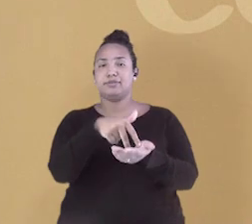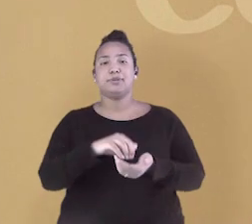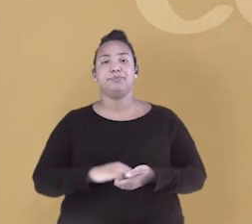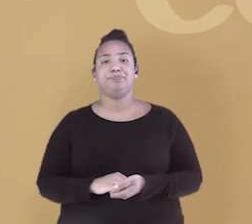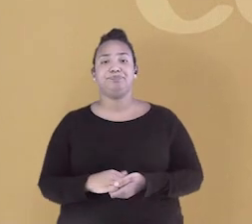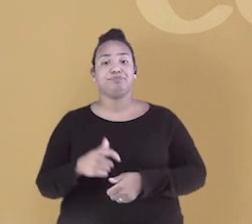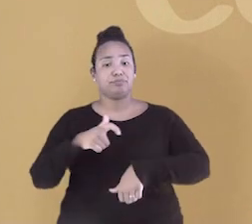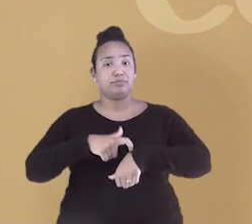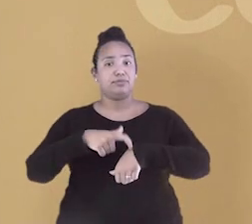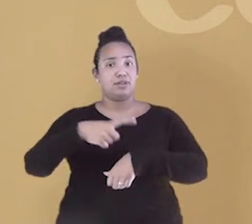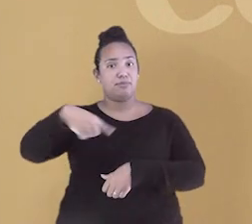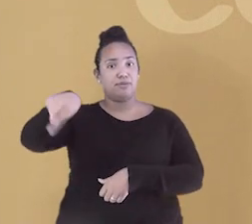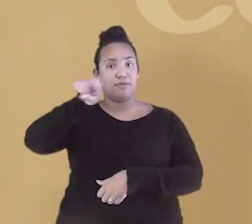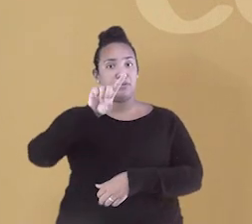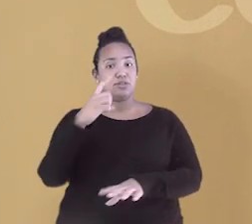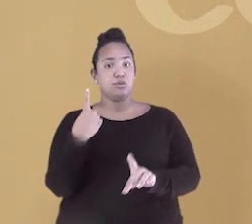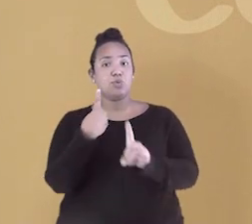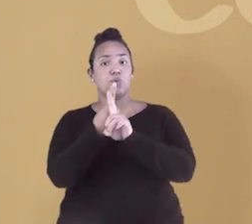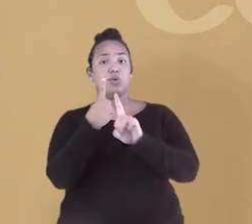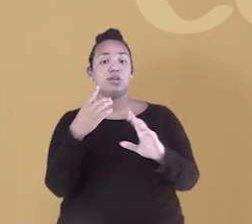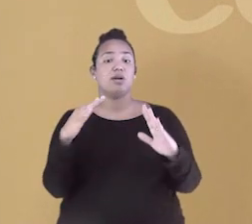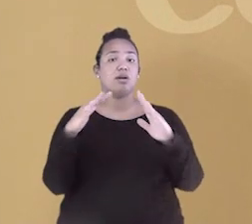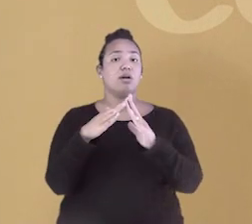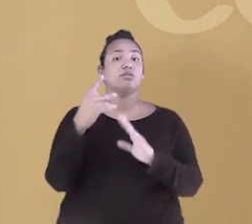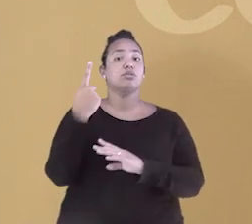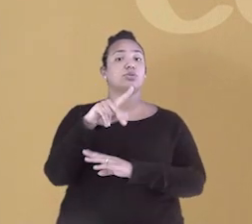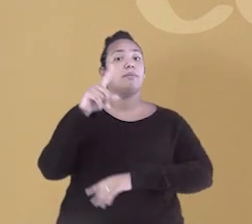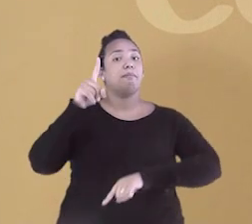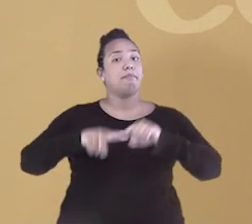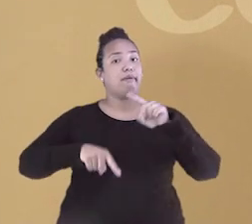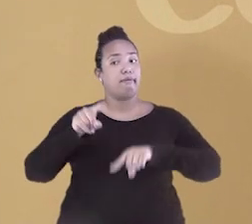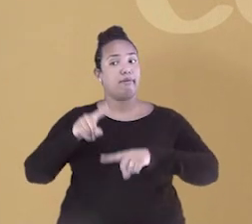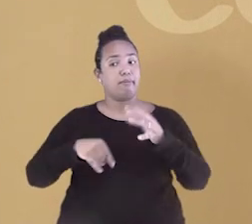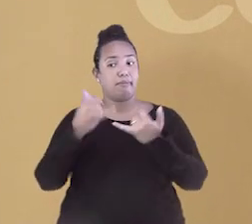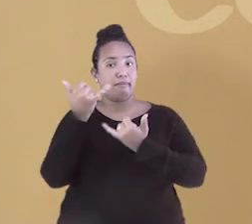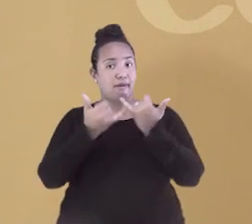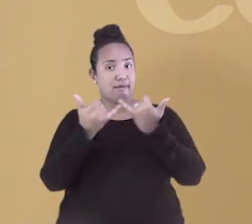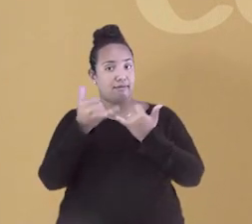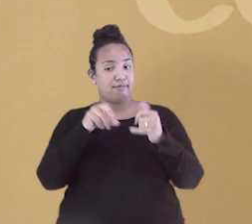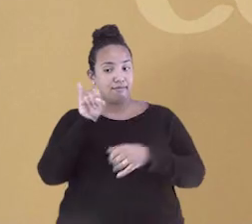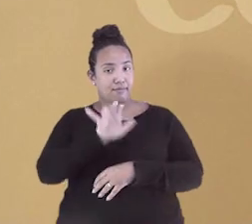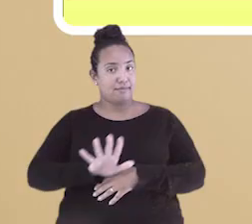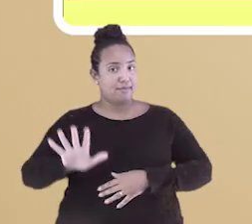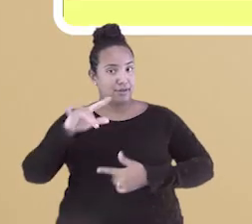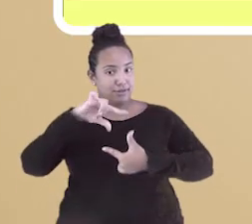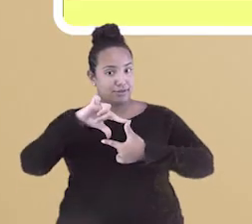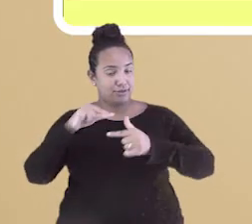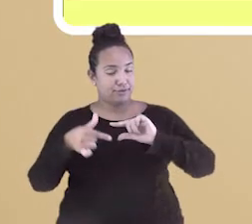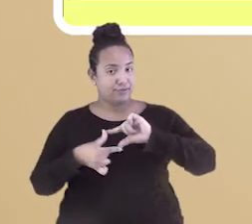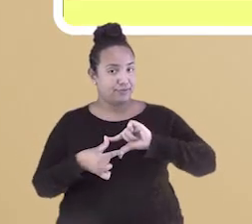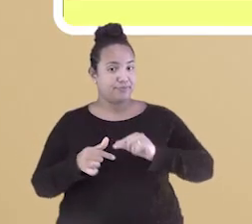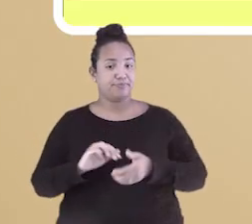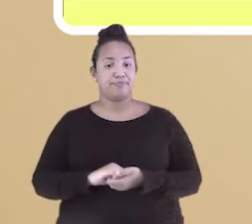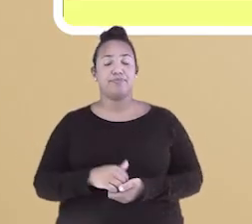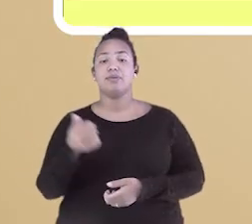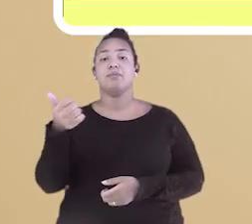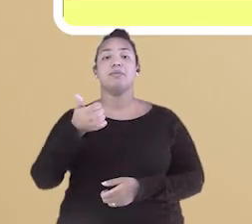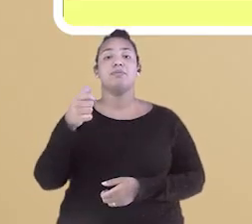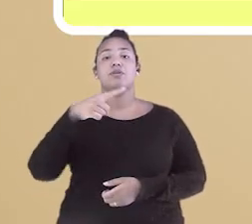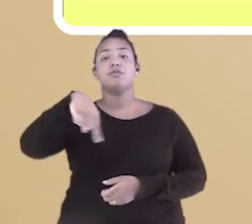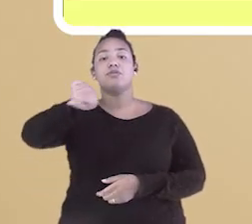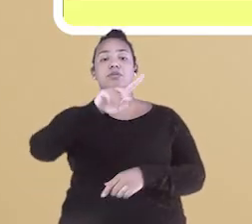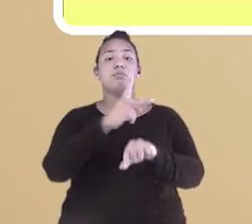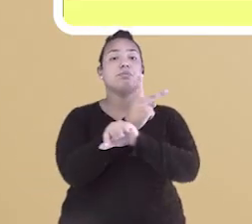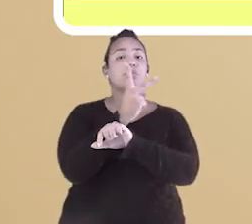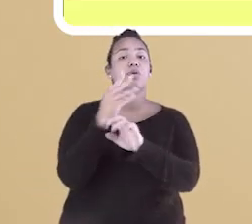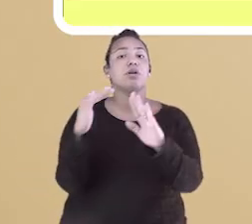15 segundos para você encontrar aí na sua casa um objeto que se parece com uma figura geométrica. O primeiro objeto que você vai